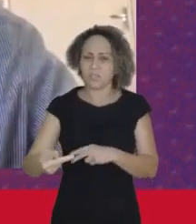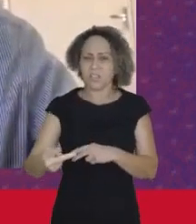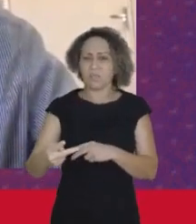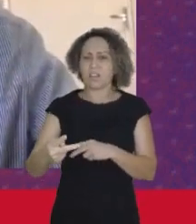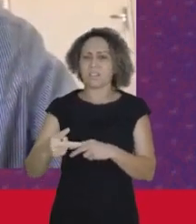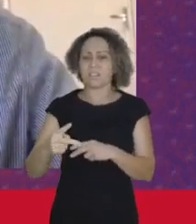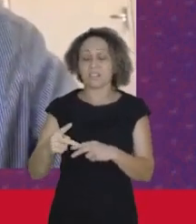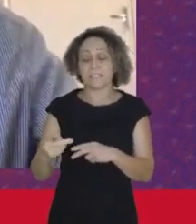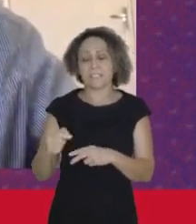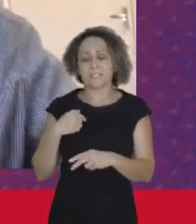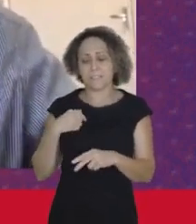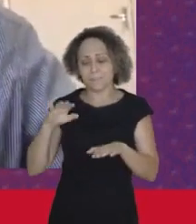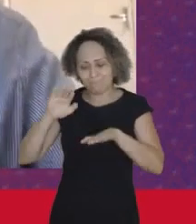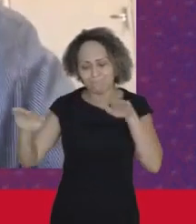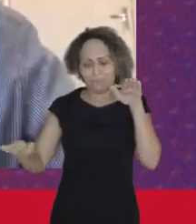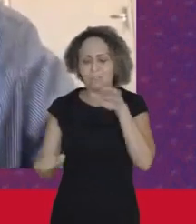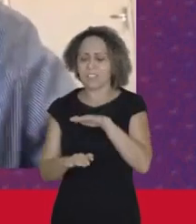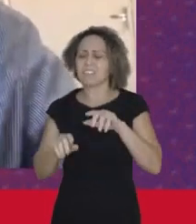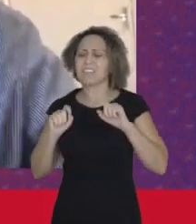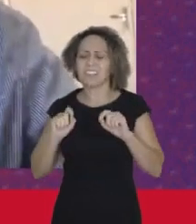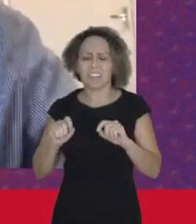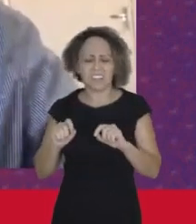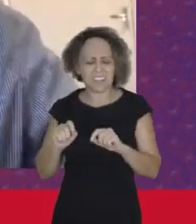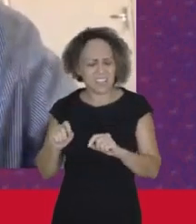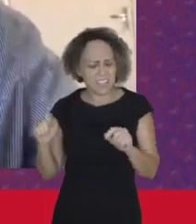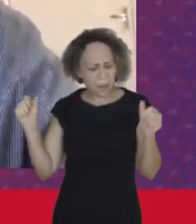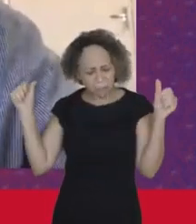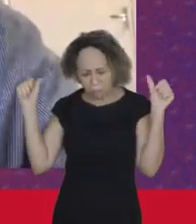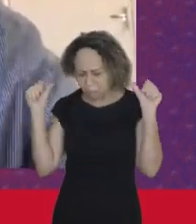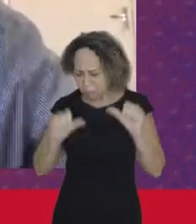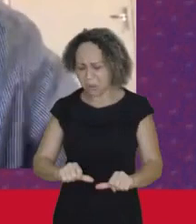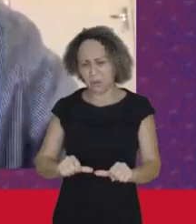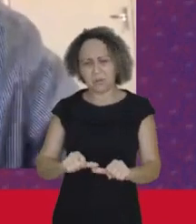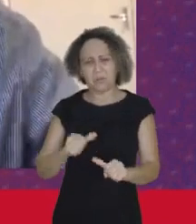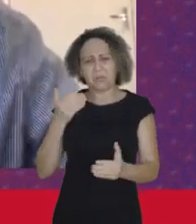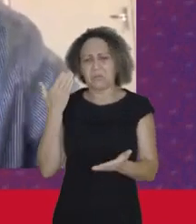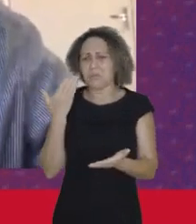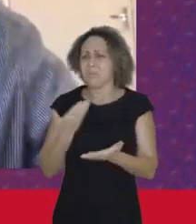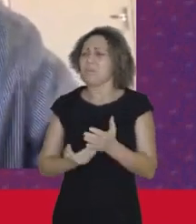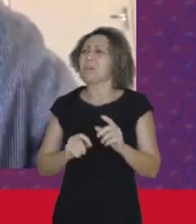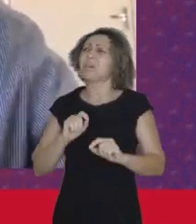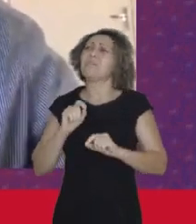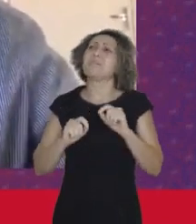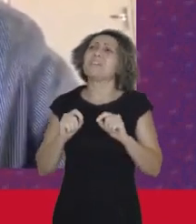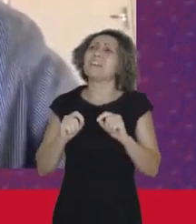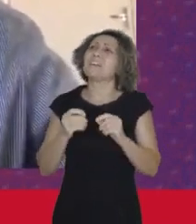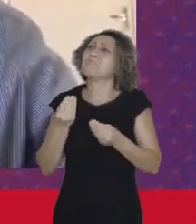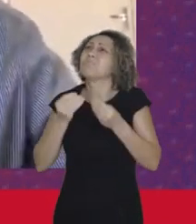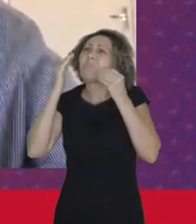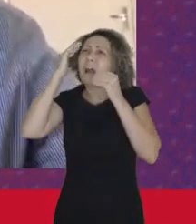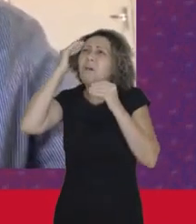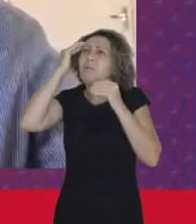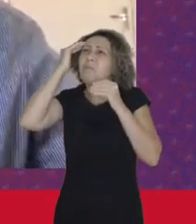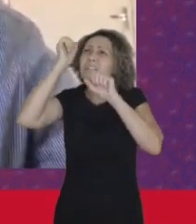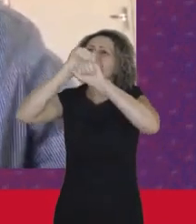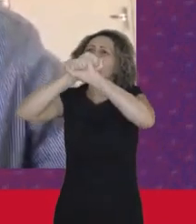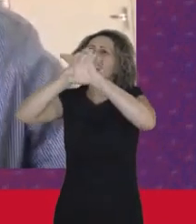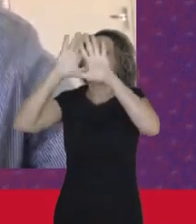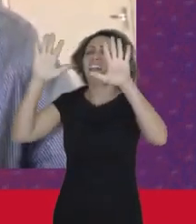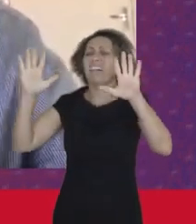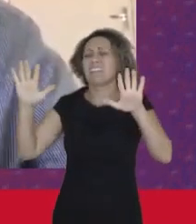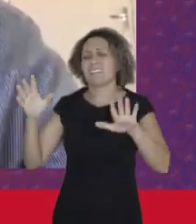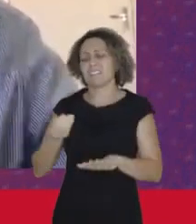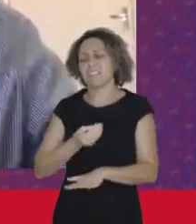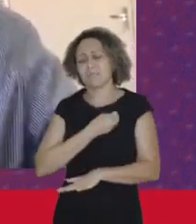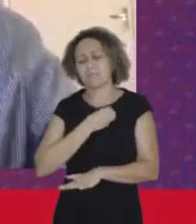mais perversas, fazendo com que se perca a real dimensão da vida. Diante